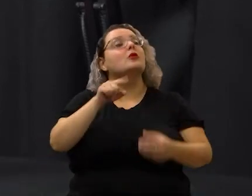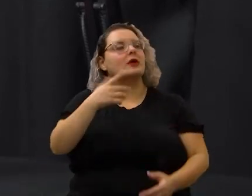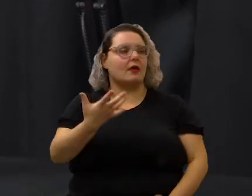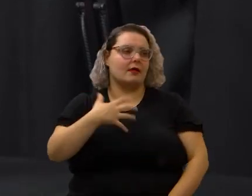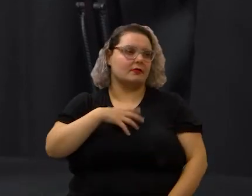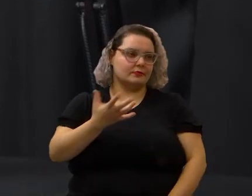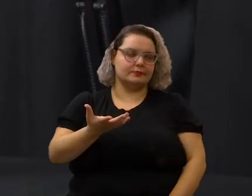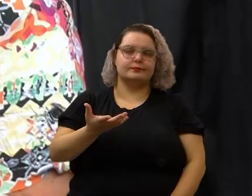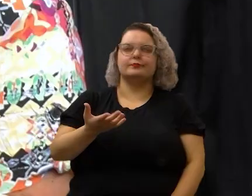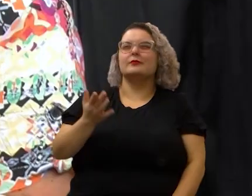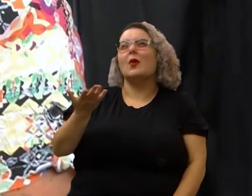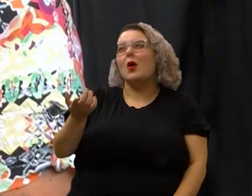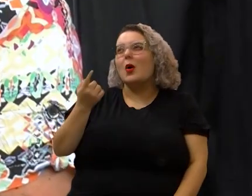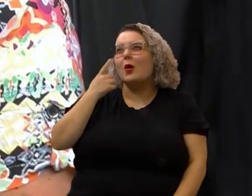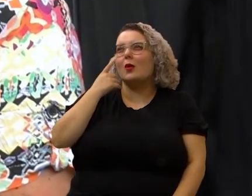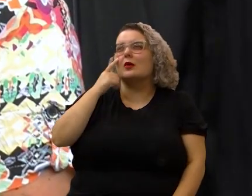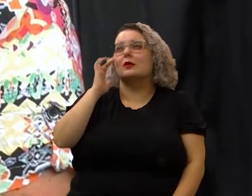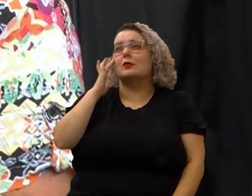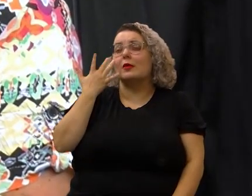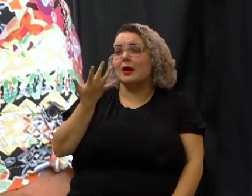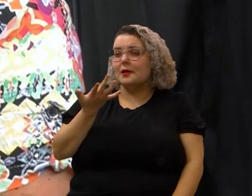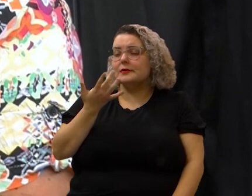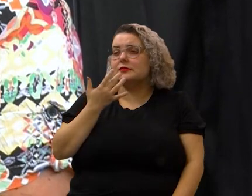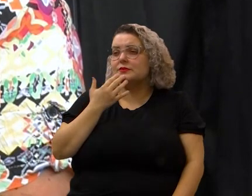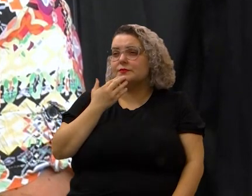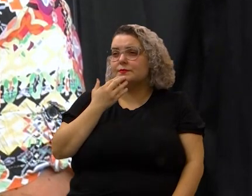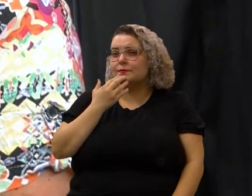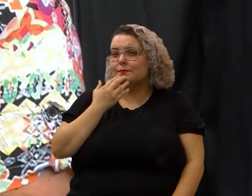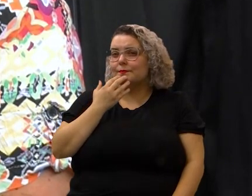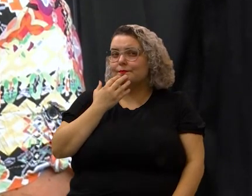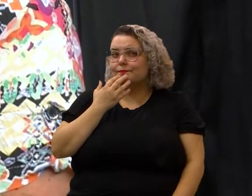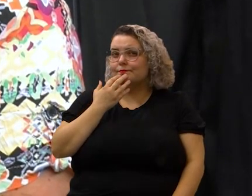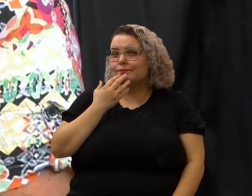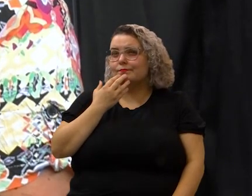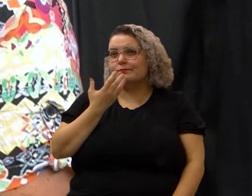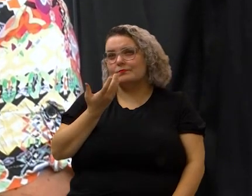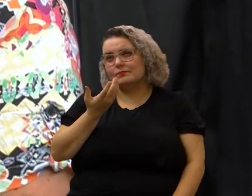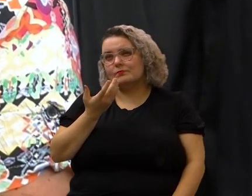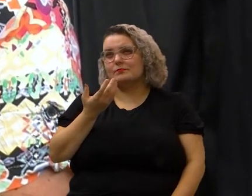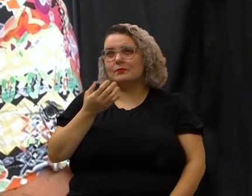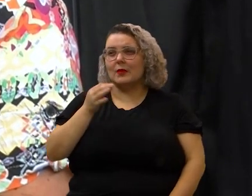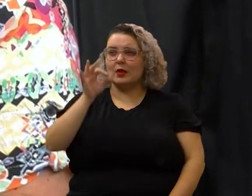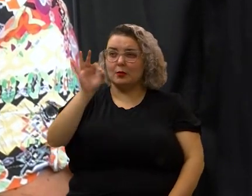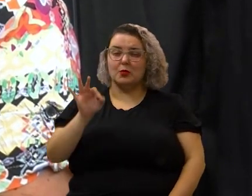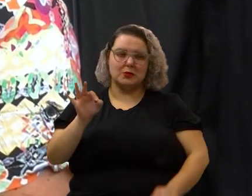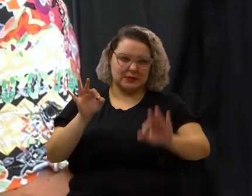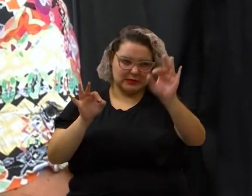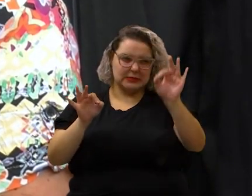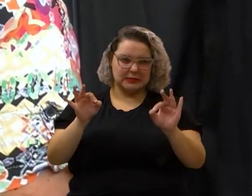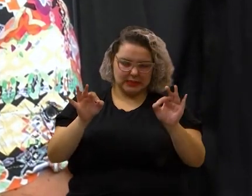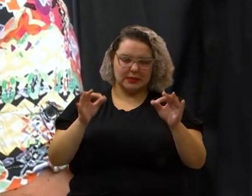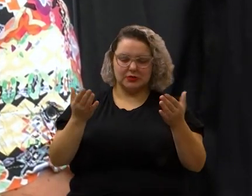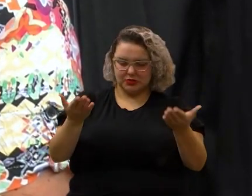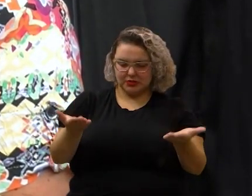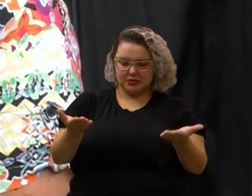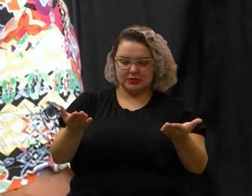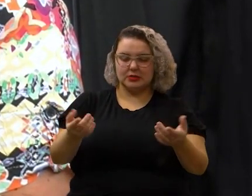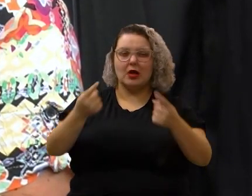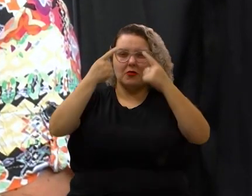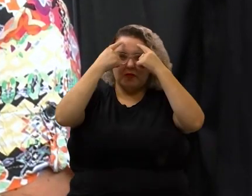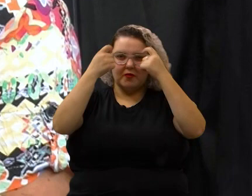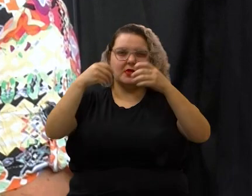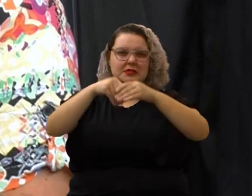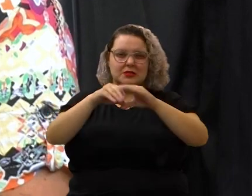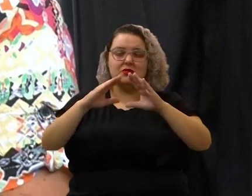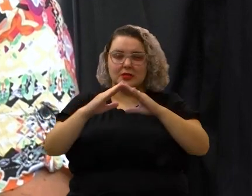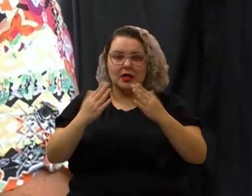você? Olha, eu acho, assim, que em grande medida, essa coisa